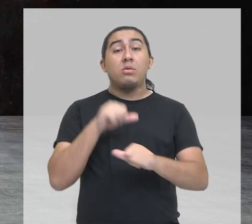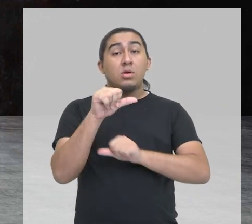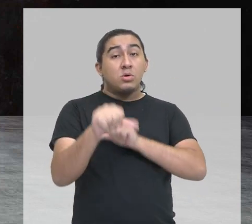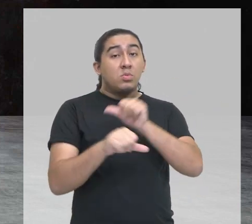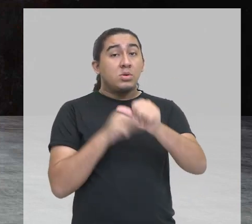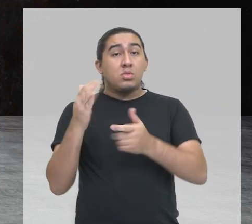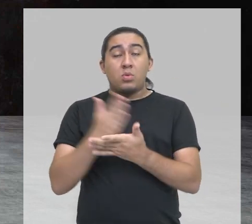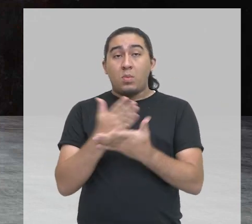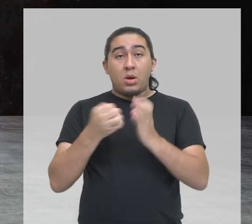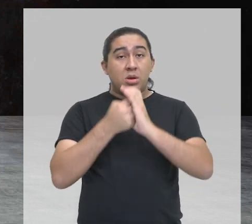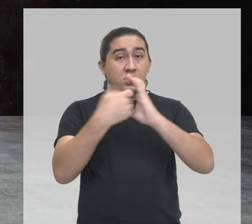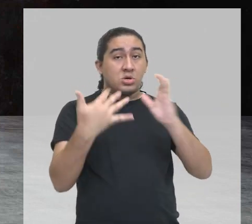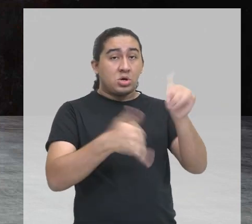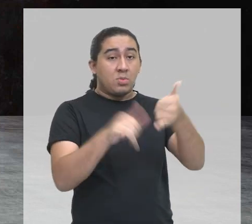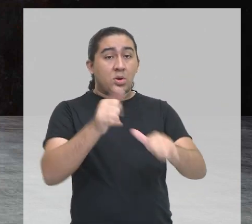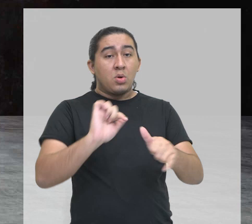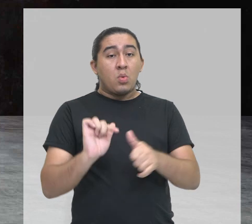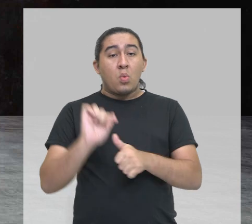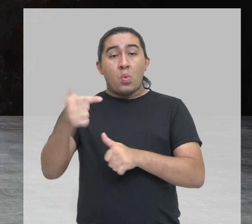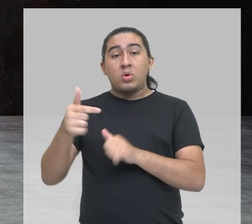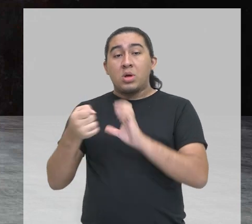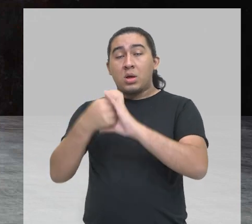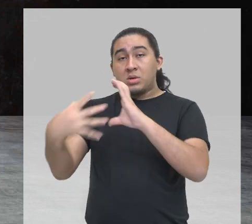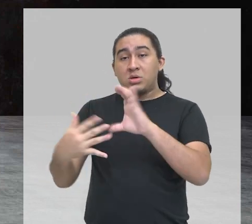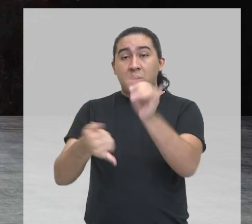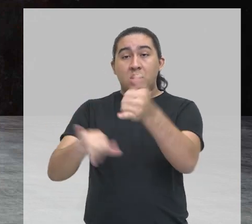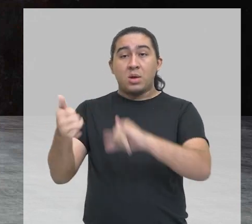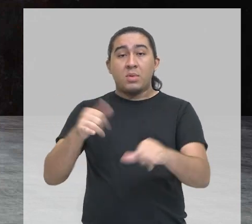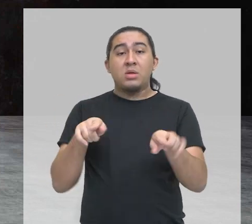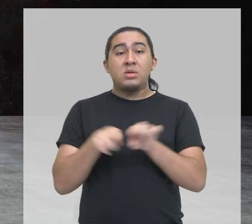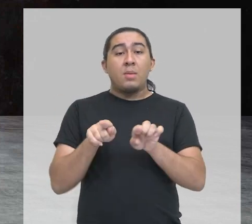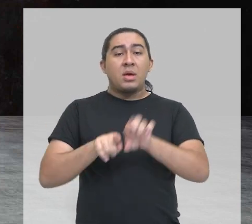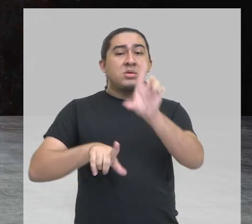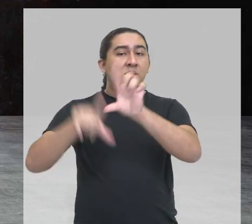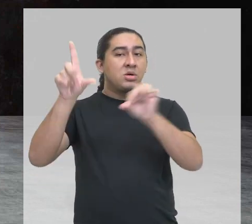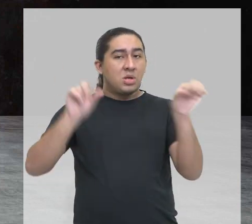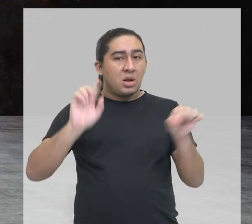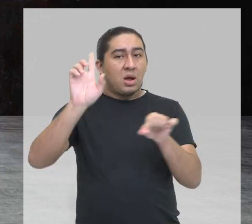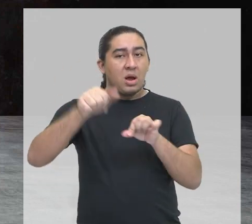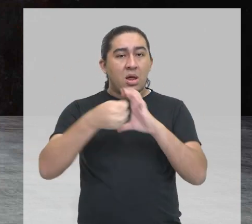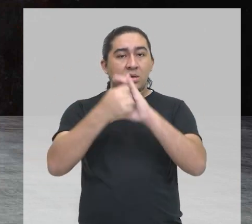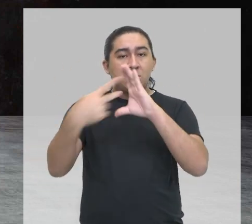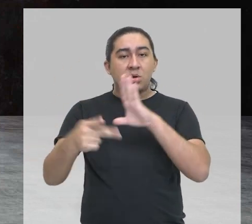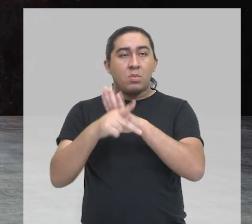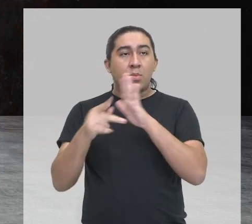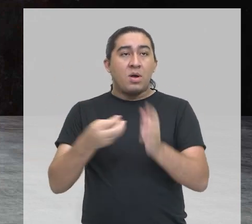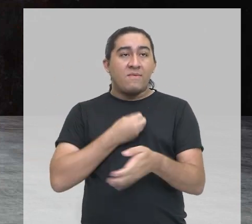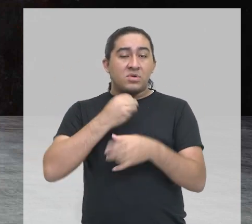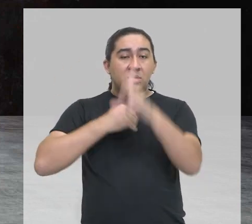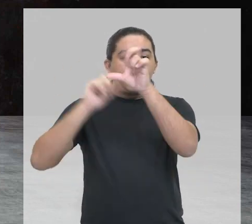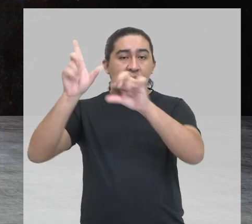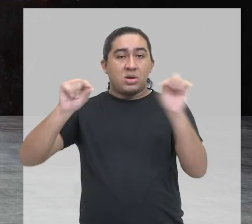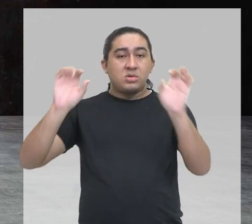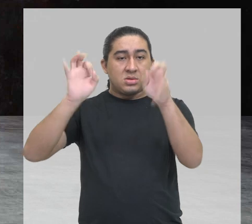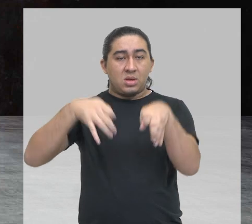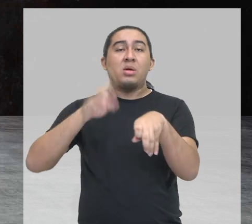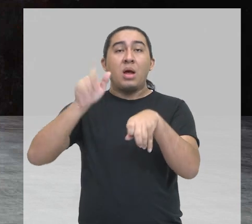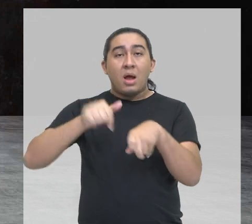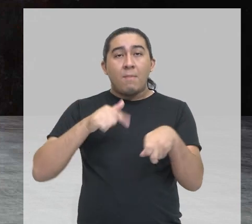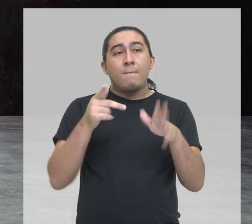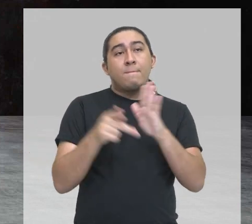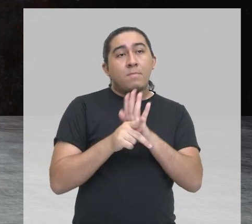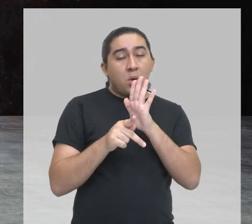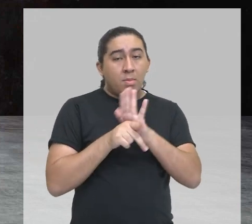elementos químicos em outros elementos químicos. E aí as estrelas, é isso que caracteriza a vida de uma estrela, né? O processo de fusão